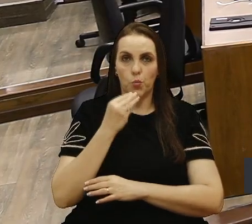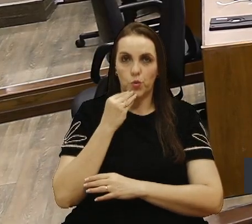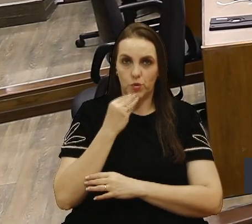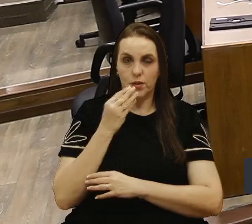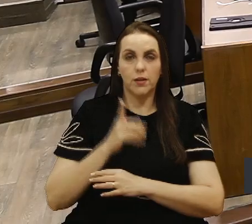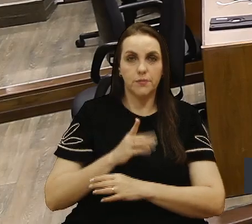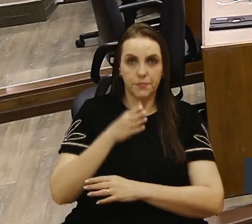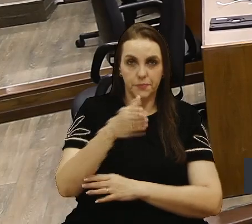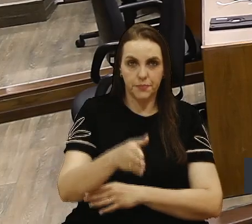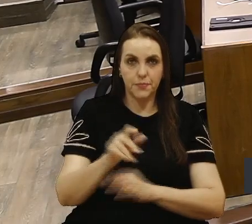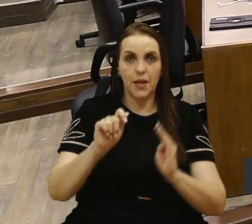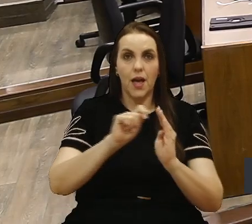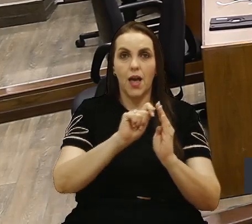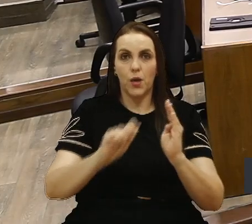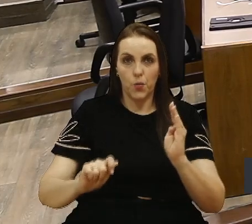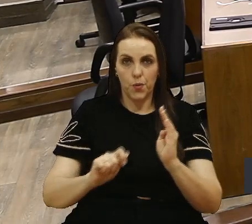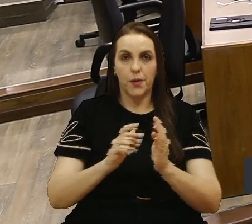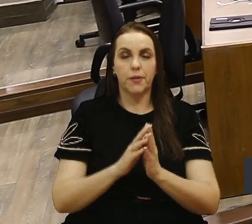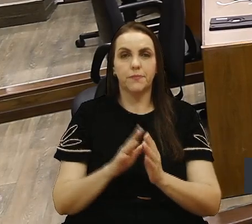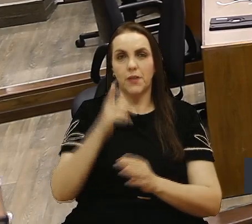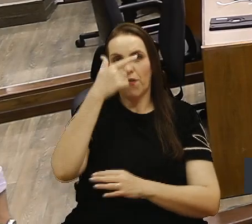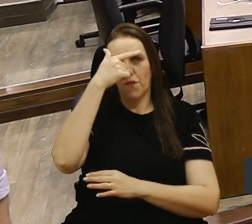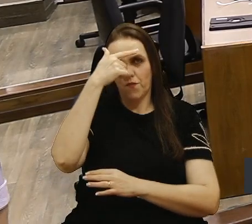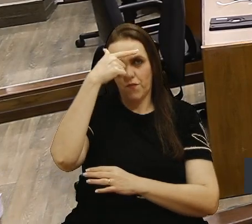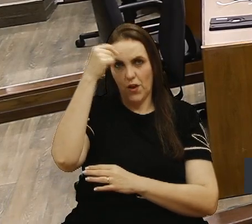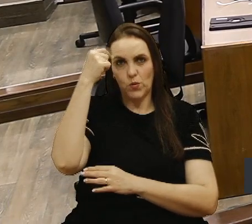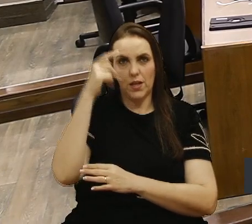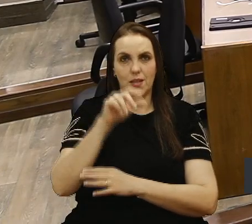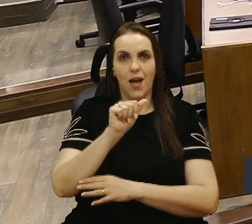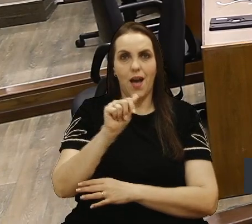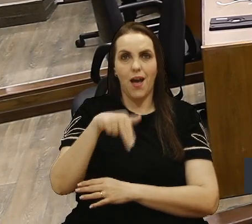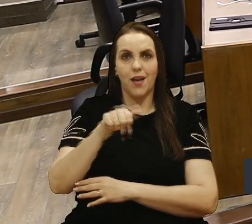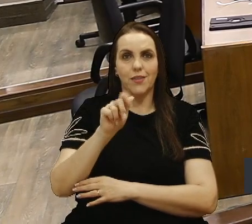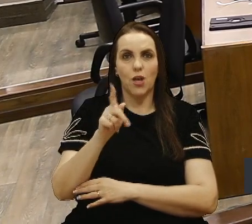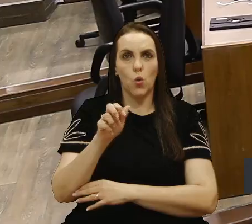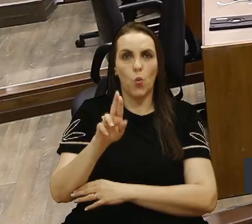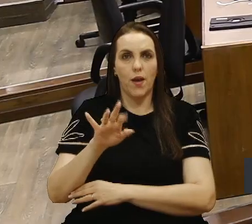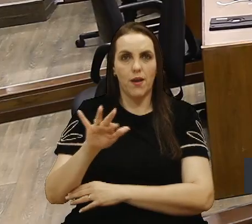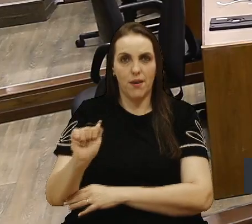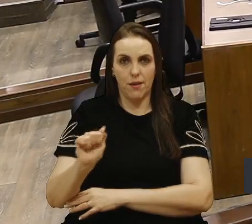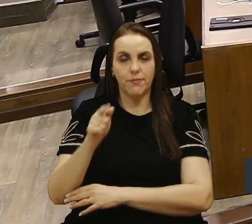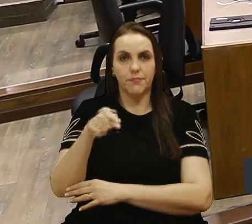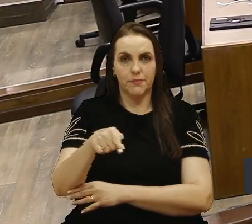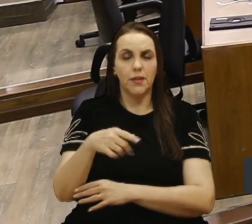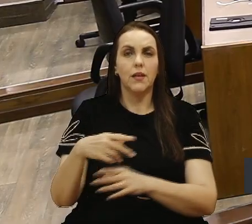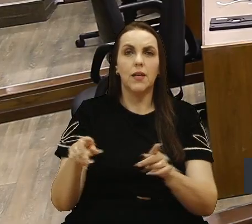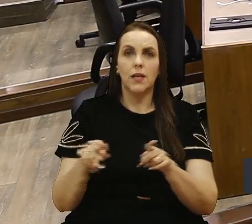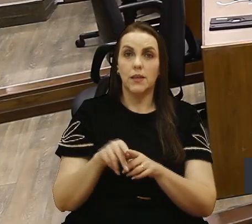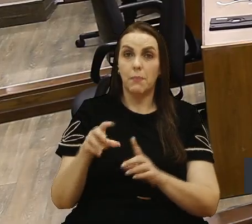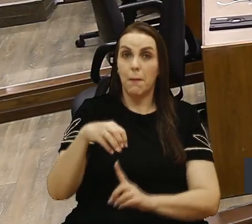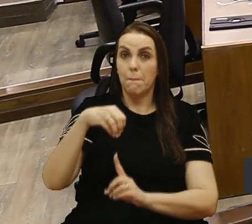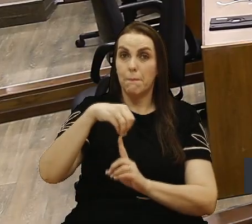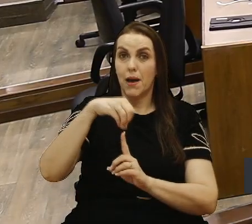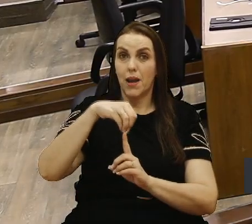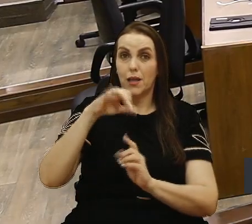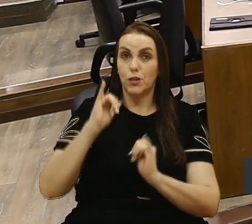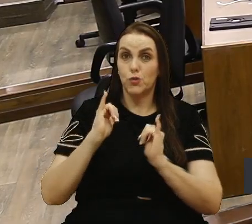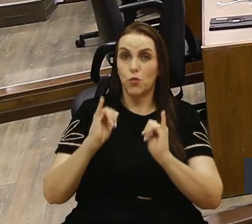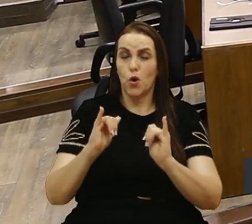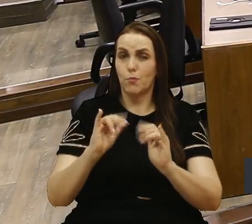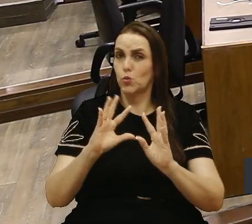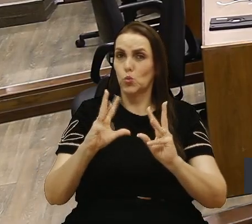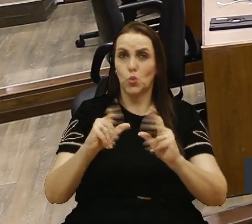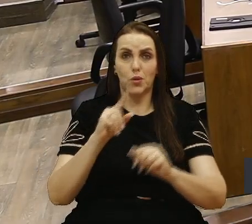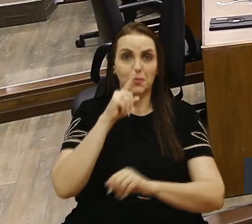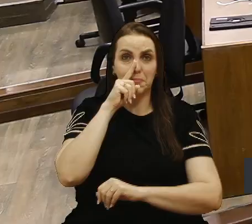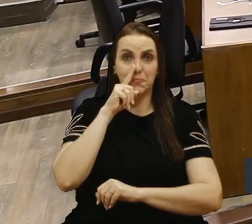Mário. E uma coisa que eu notei é que a parada do ônibus também coloca todos em risco. Não sei se a senhora notou,